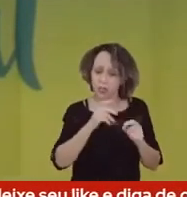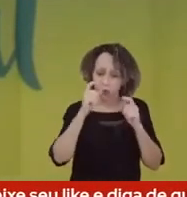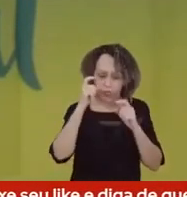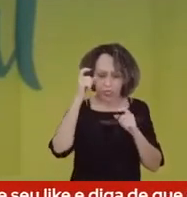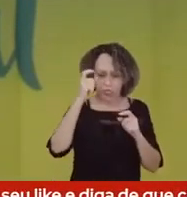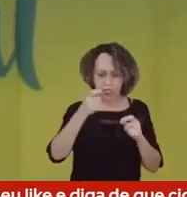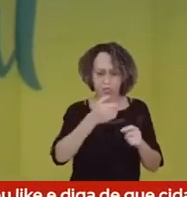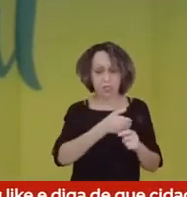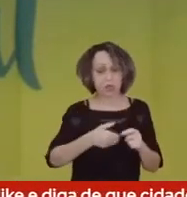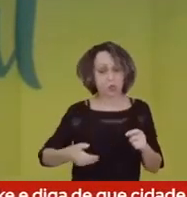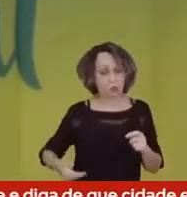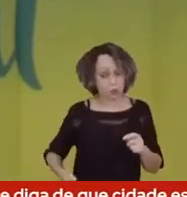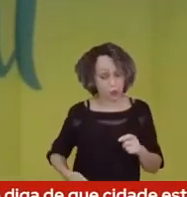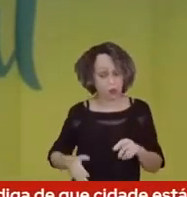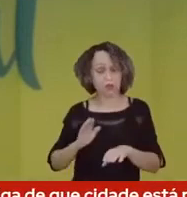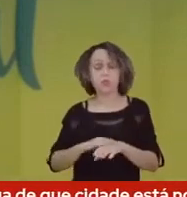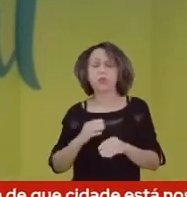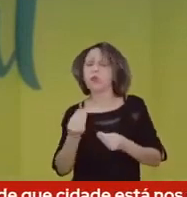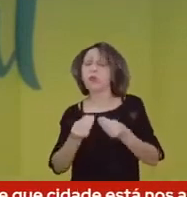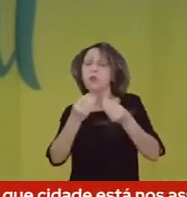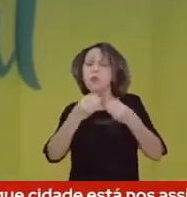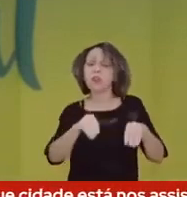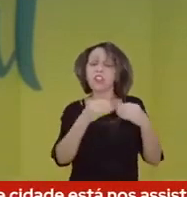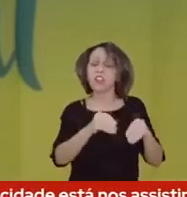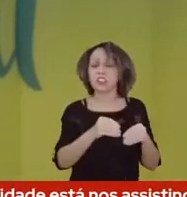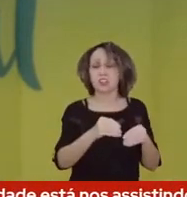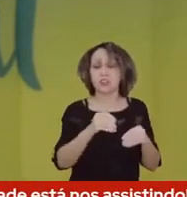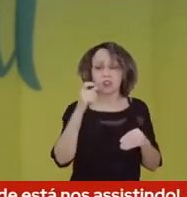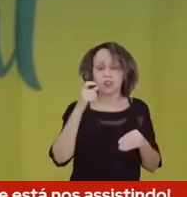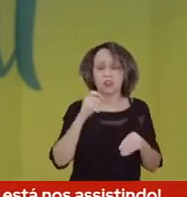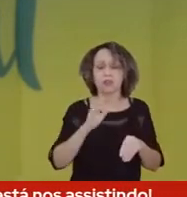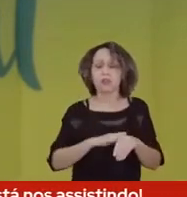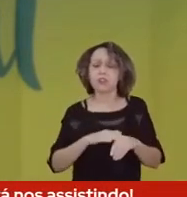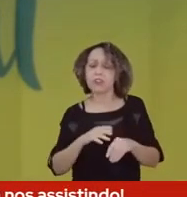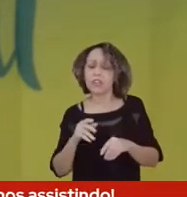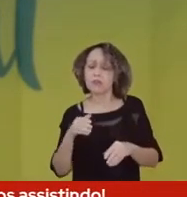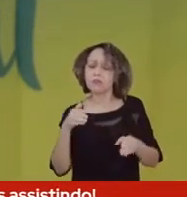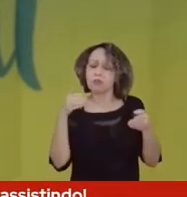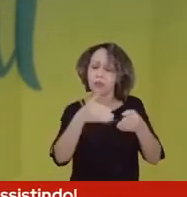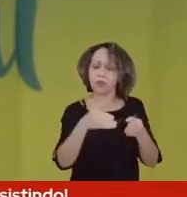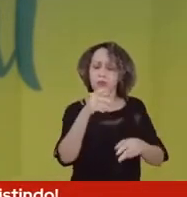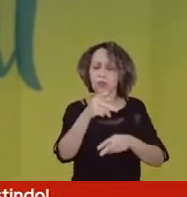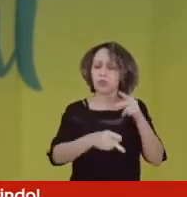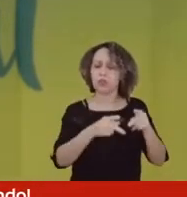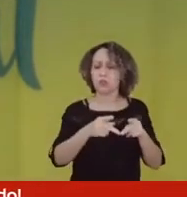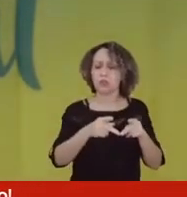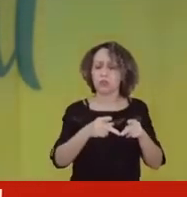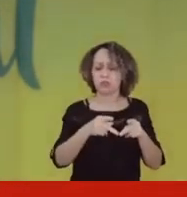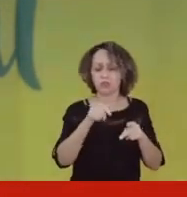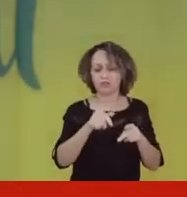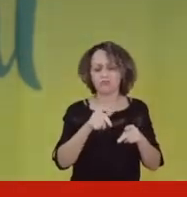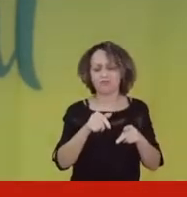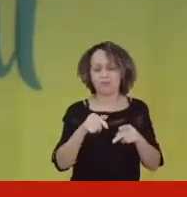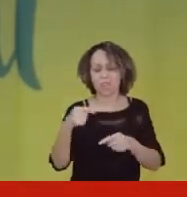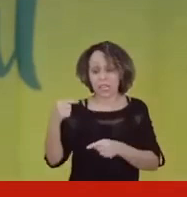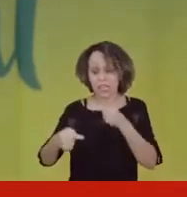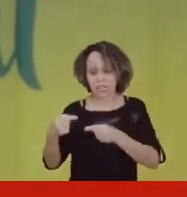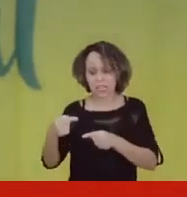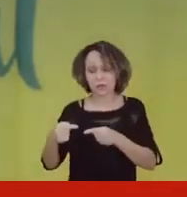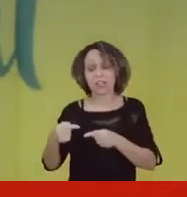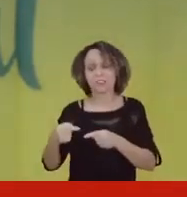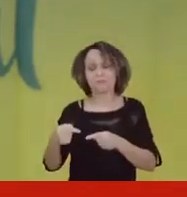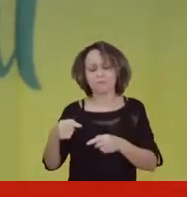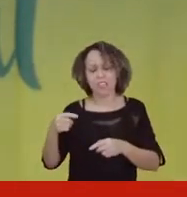empresa estratégica para qualquer desenvolvimento desse país. E esse debate é um debate político. Esse debate é um debate de decisão política, de